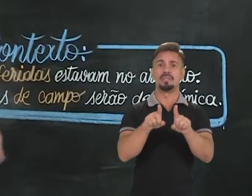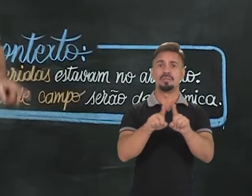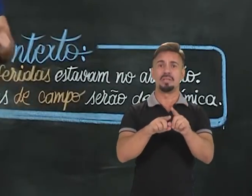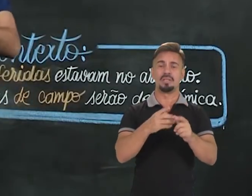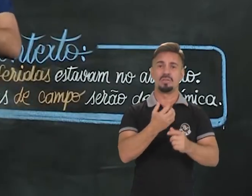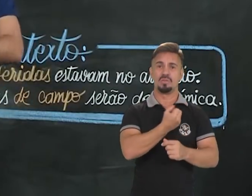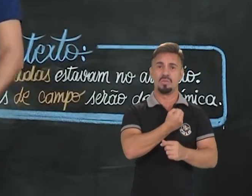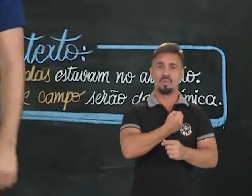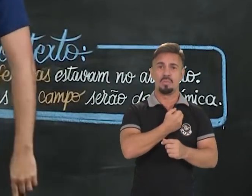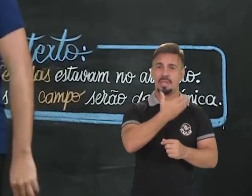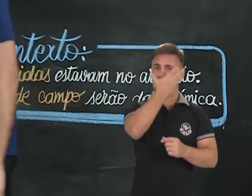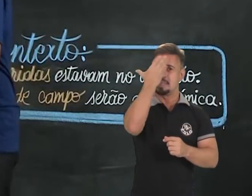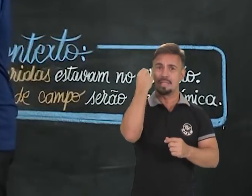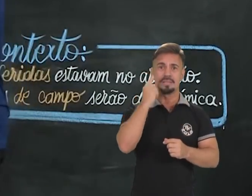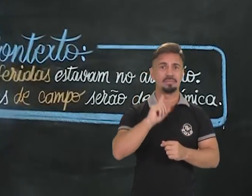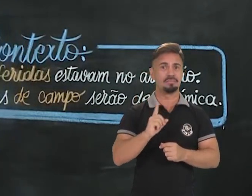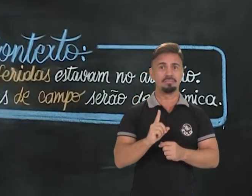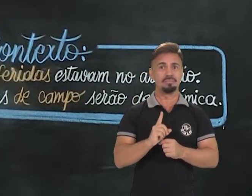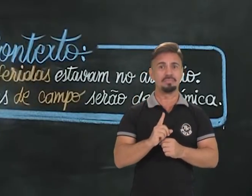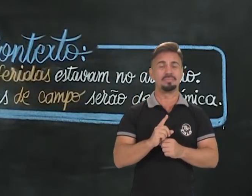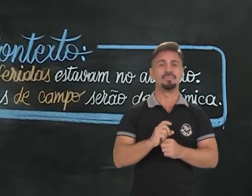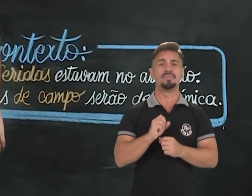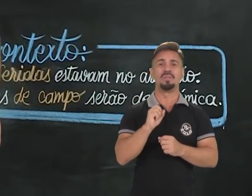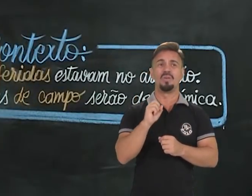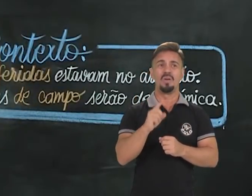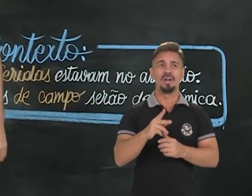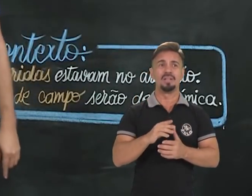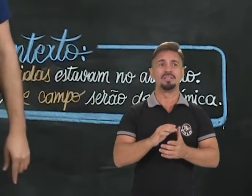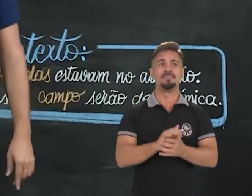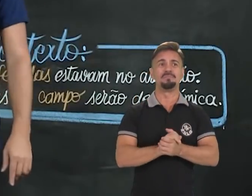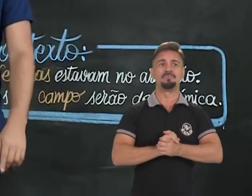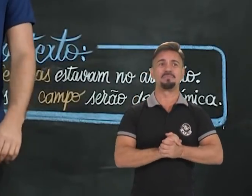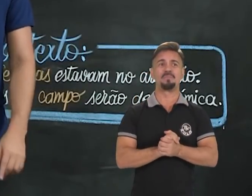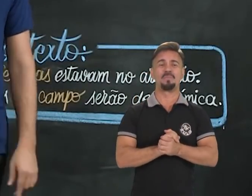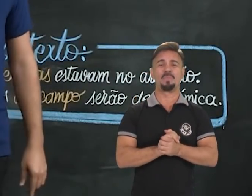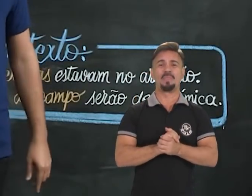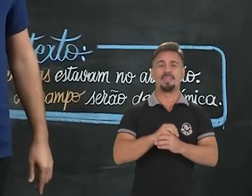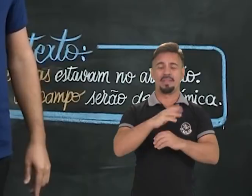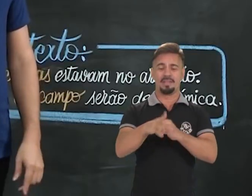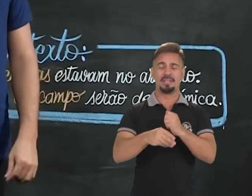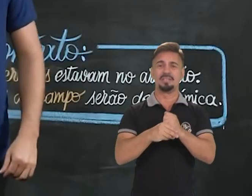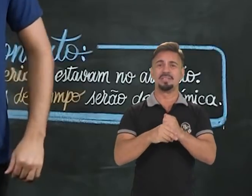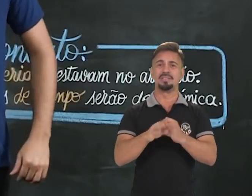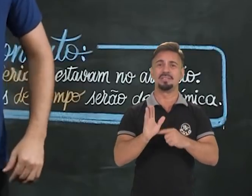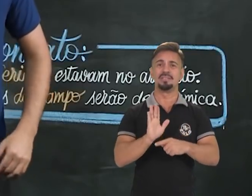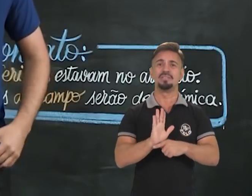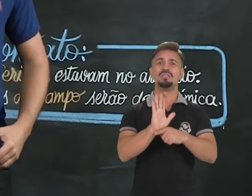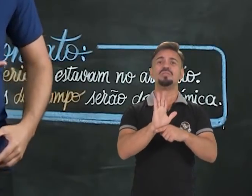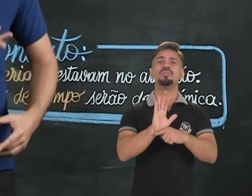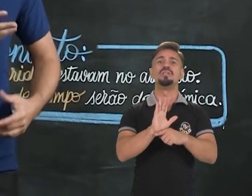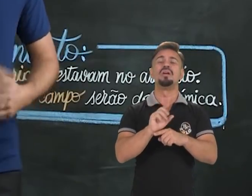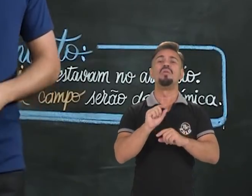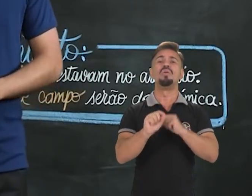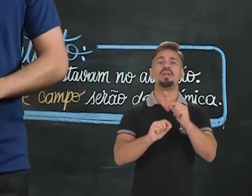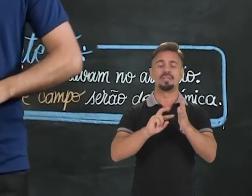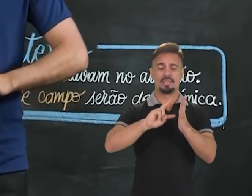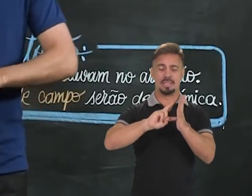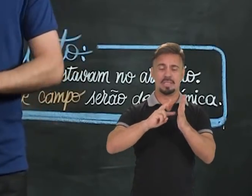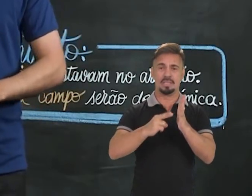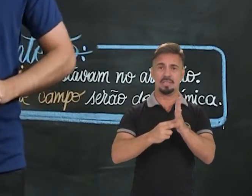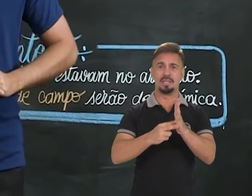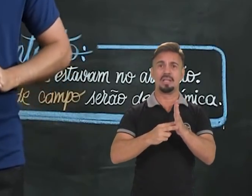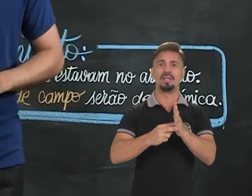A partir de agora, não esquece mais, hein? Coladinho ao nome, coladinho ao substantivo, esses adjuntos contribuem para o